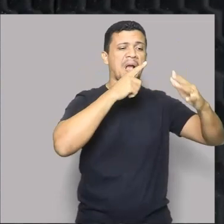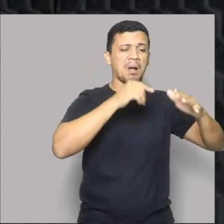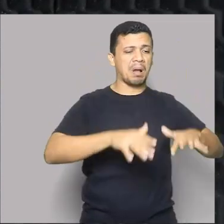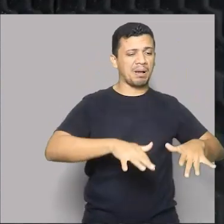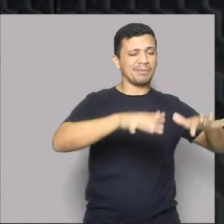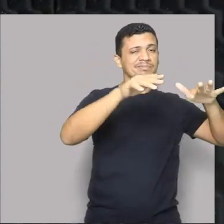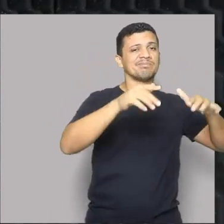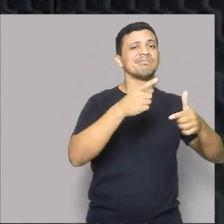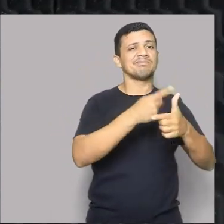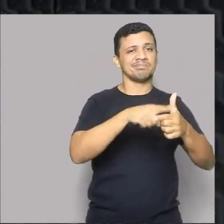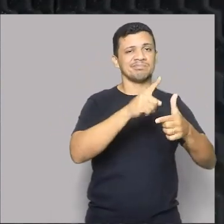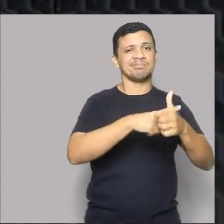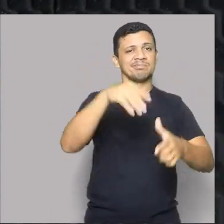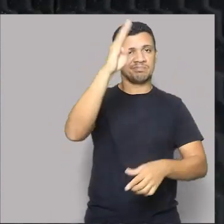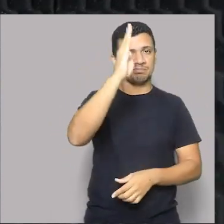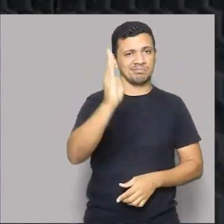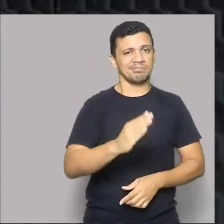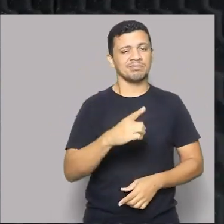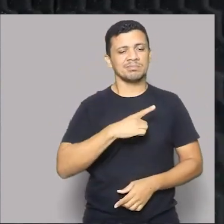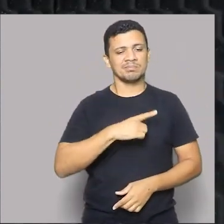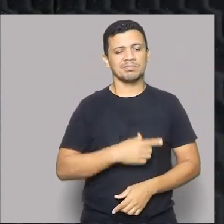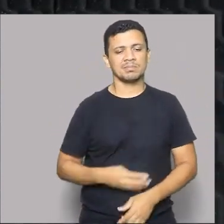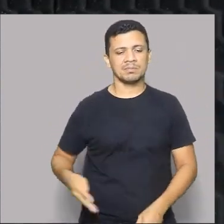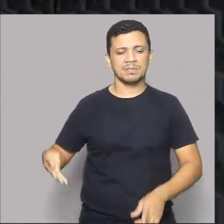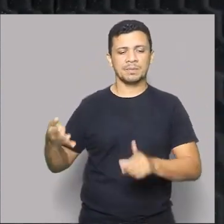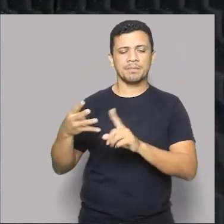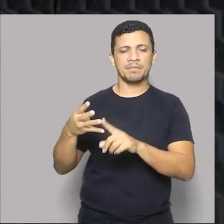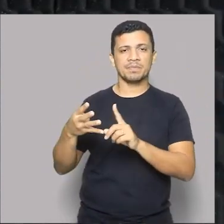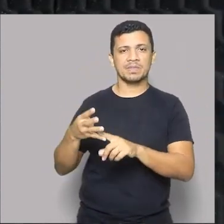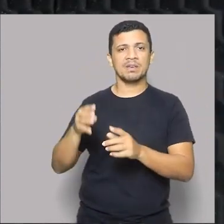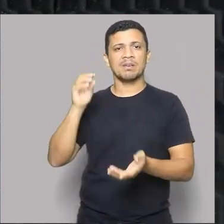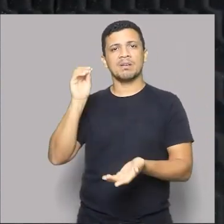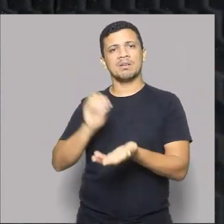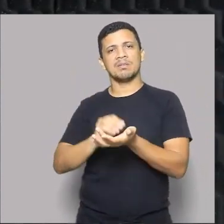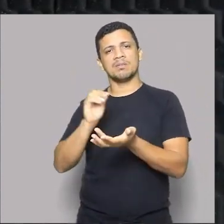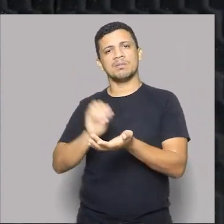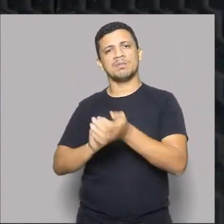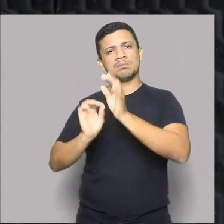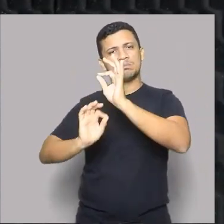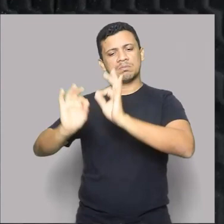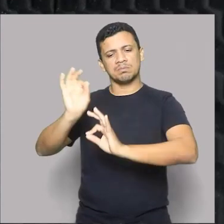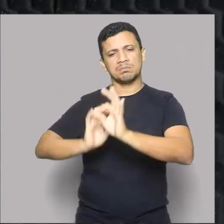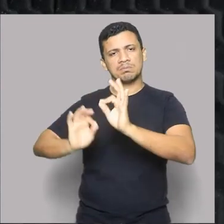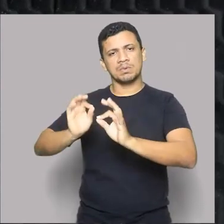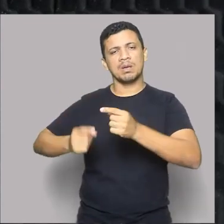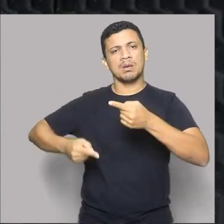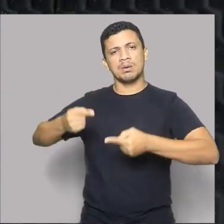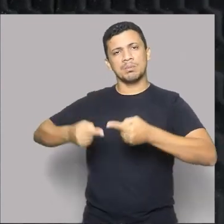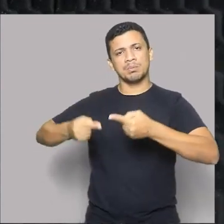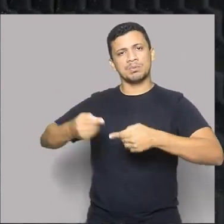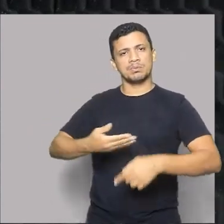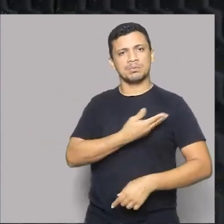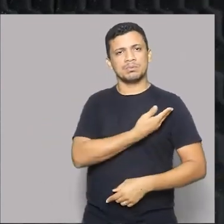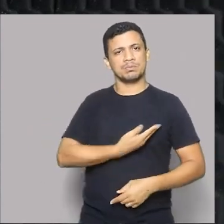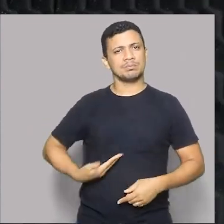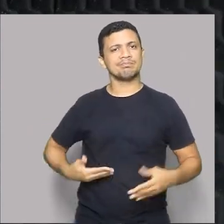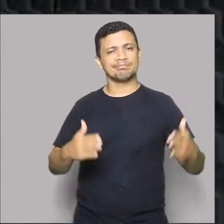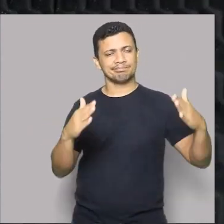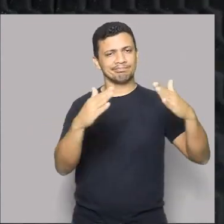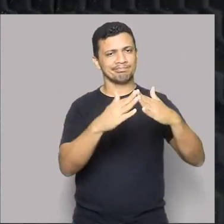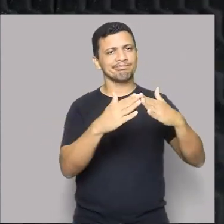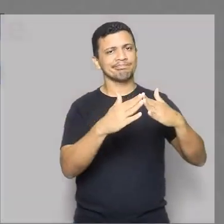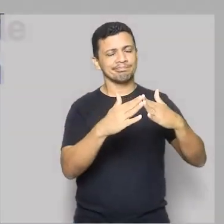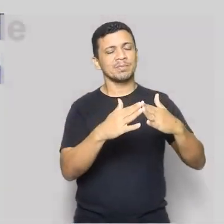nosso país. 4, a gente tem também ainda uma desorganização das políticas públicas de habitação e moradia,